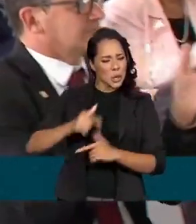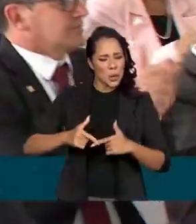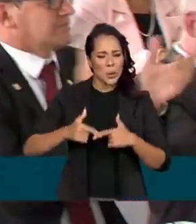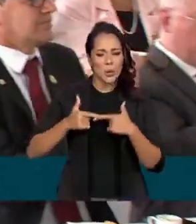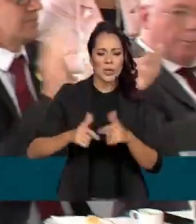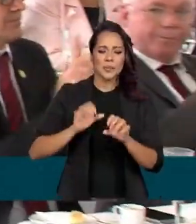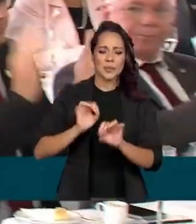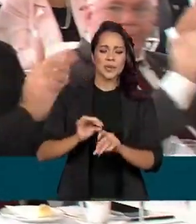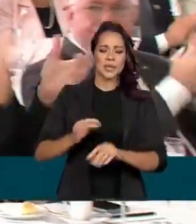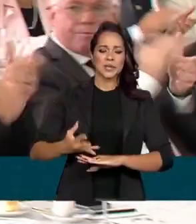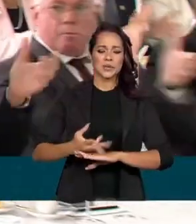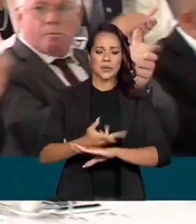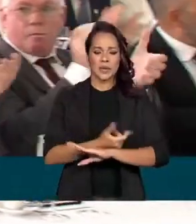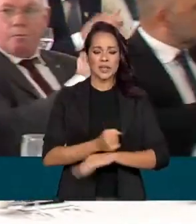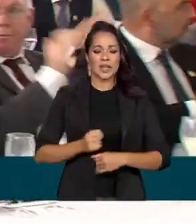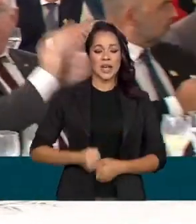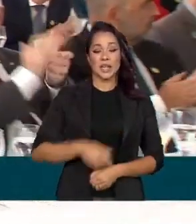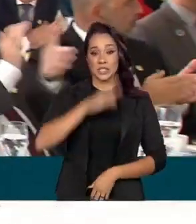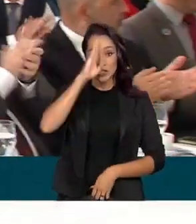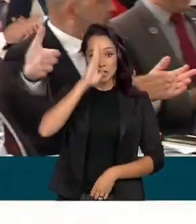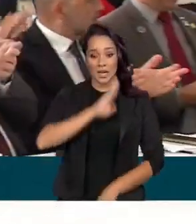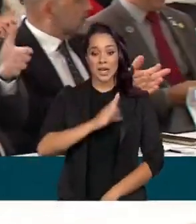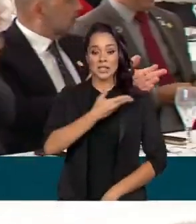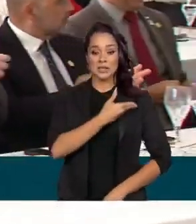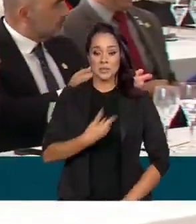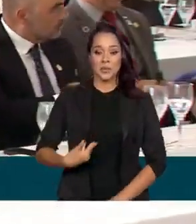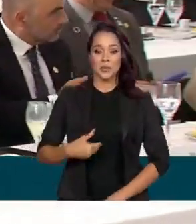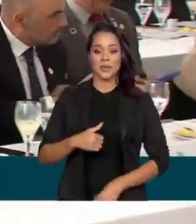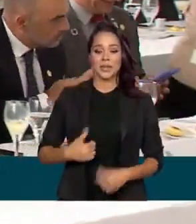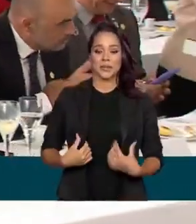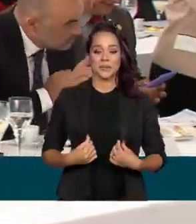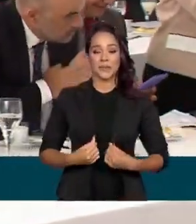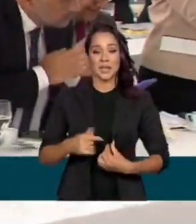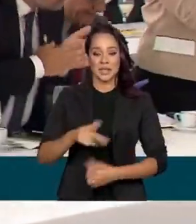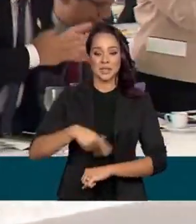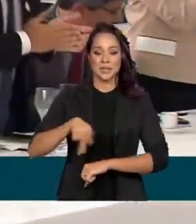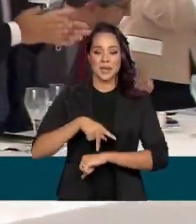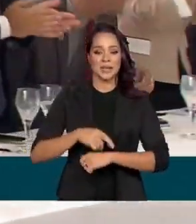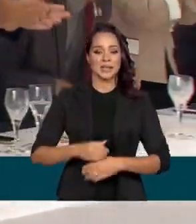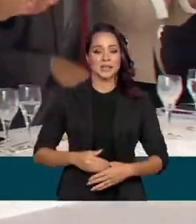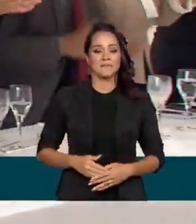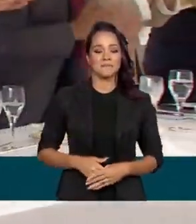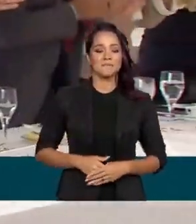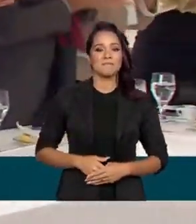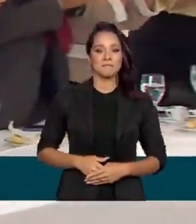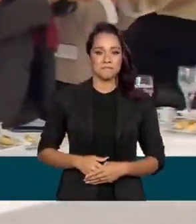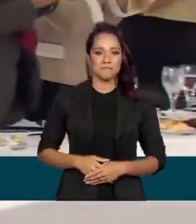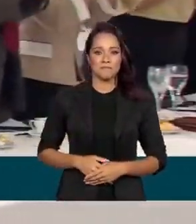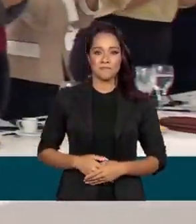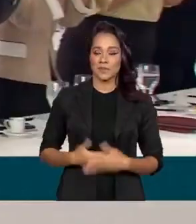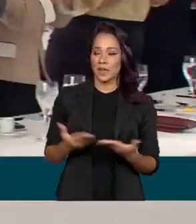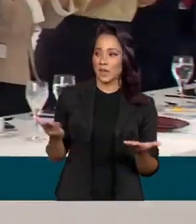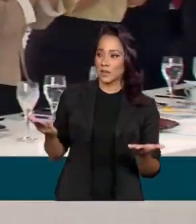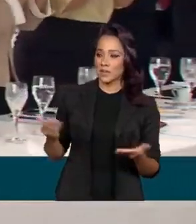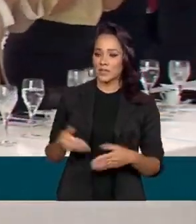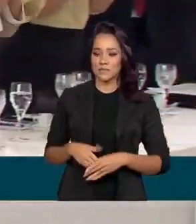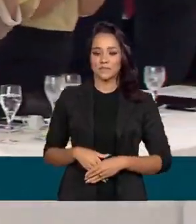pela educação de qualidade, gratuita, pública, nesse país. A